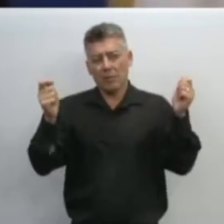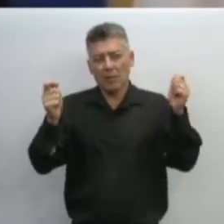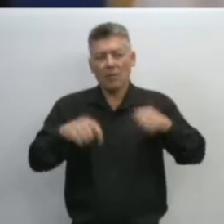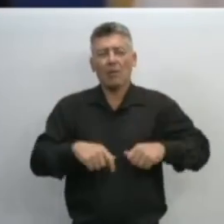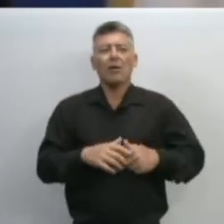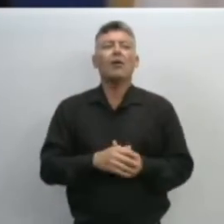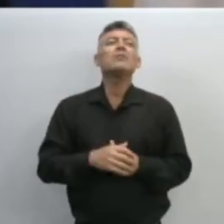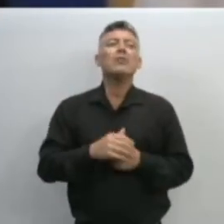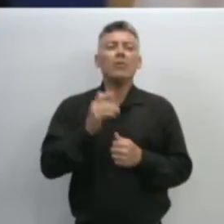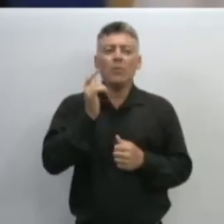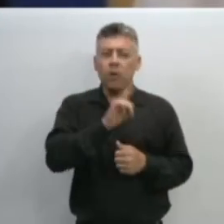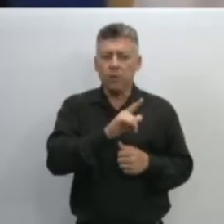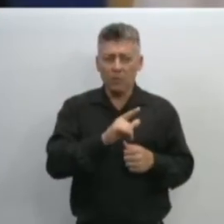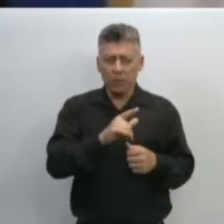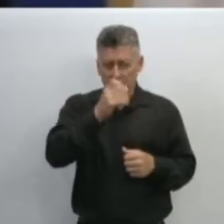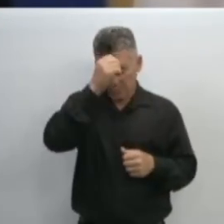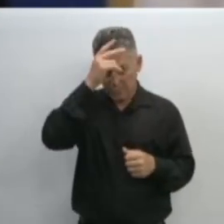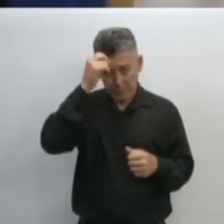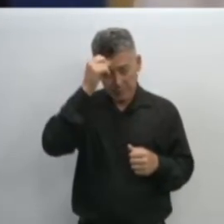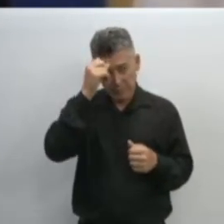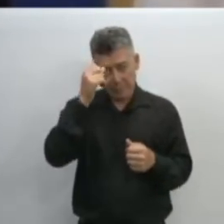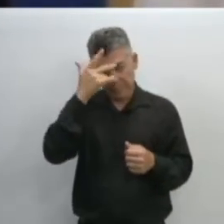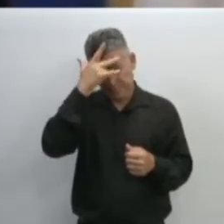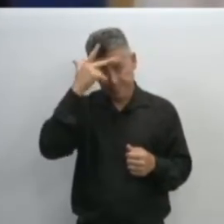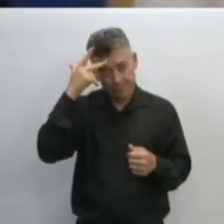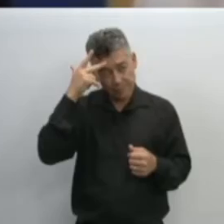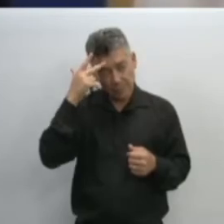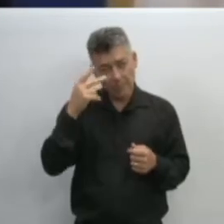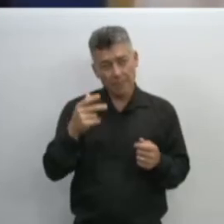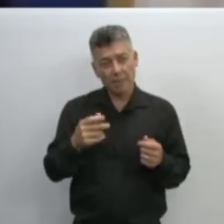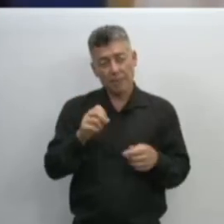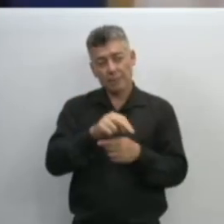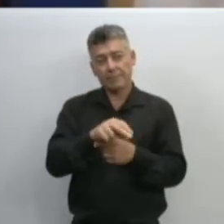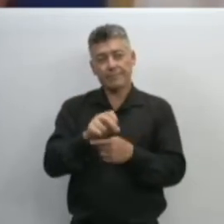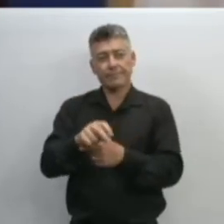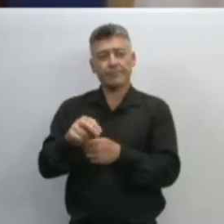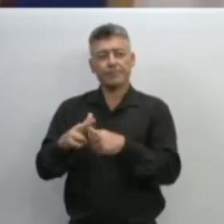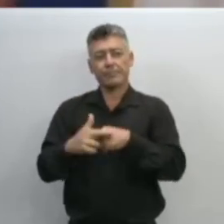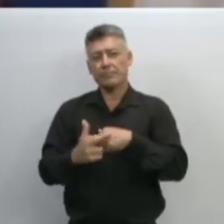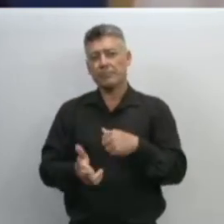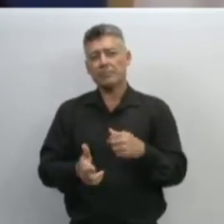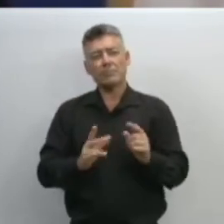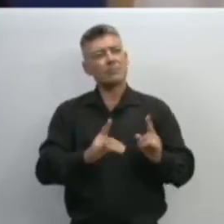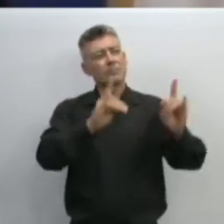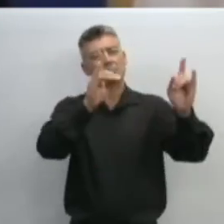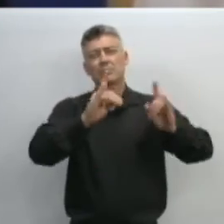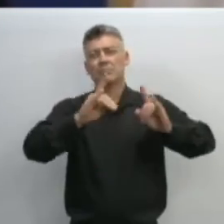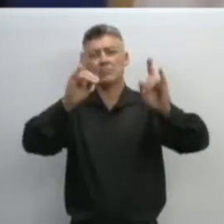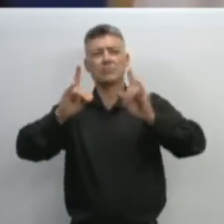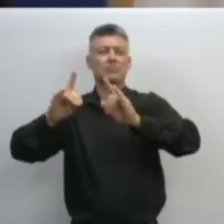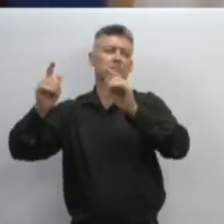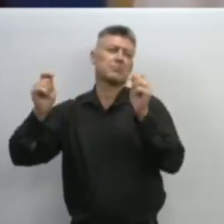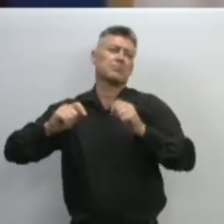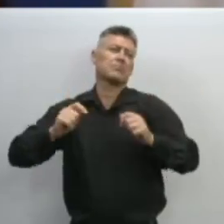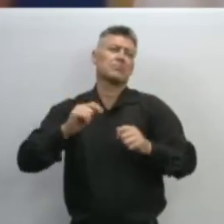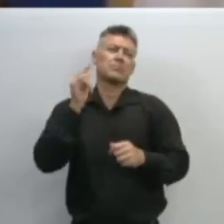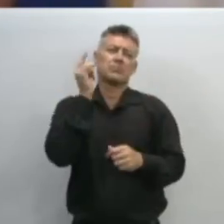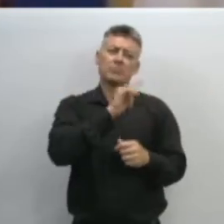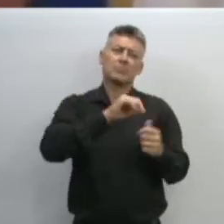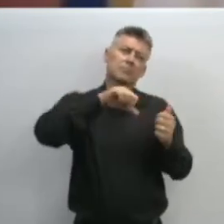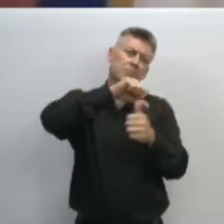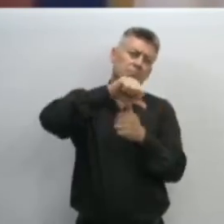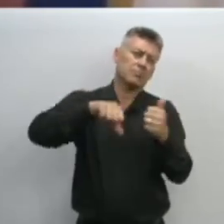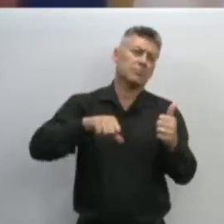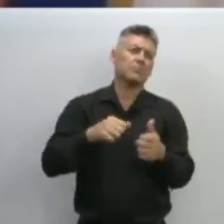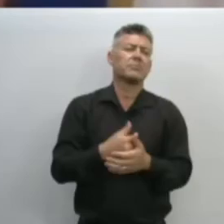construir residências populares próximas aos locais de trabalho. Aqui na Ribeira tem muitos prédios que poderiam ser recuperados, ou se